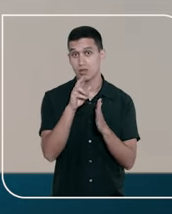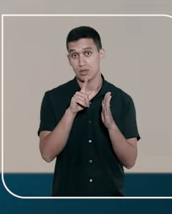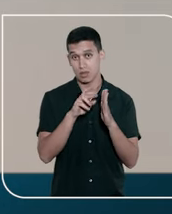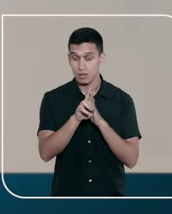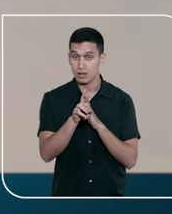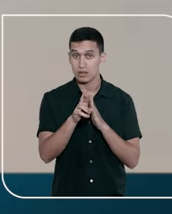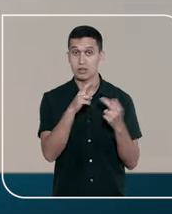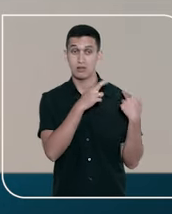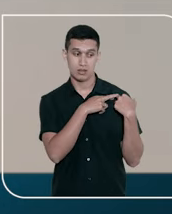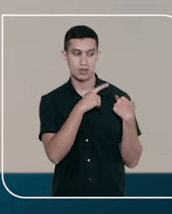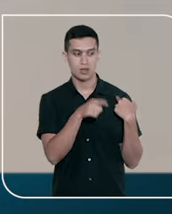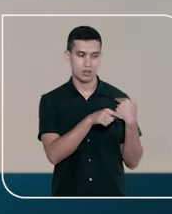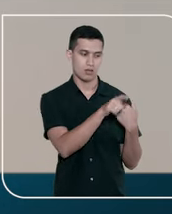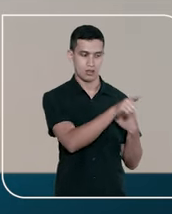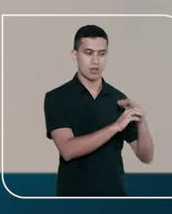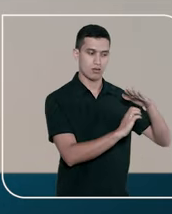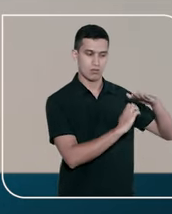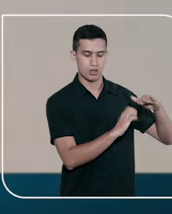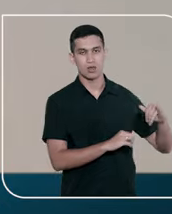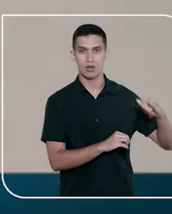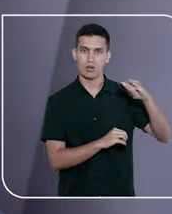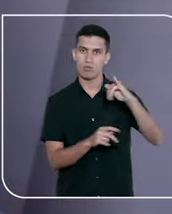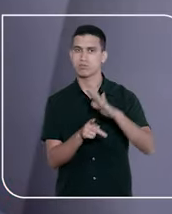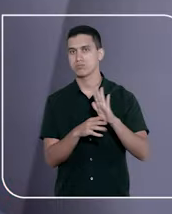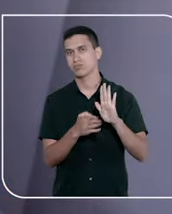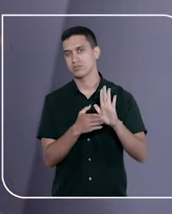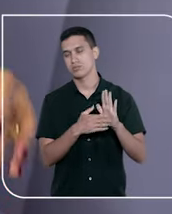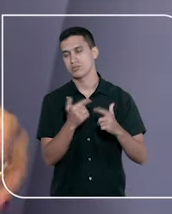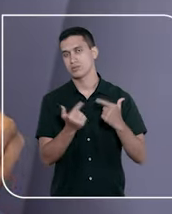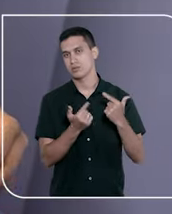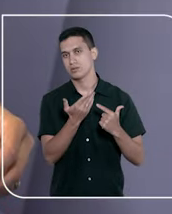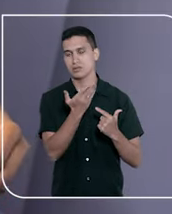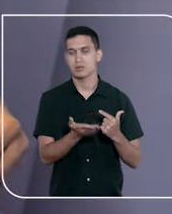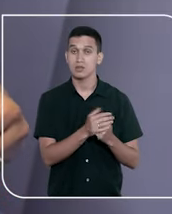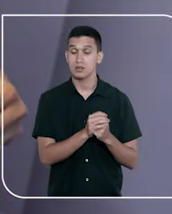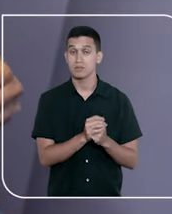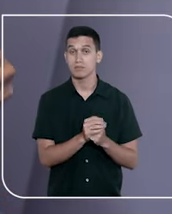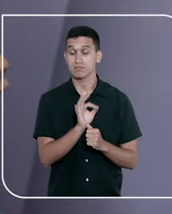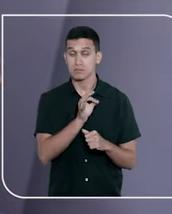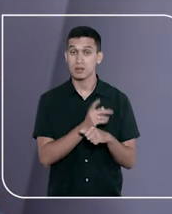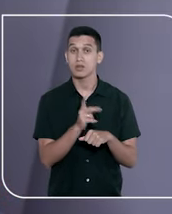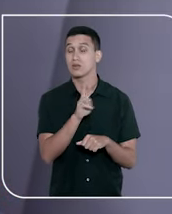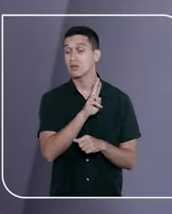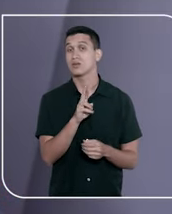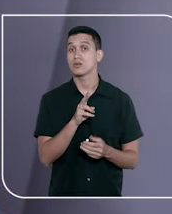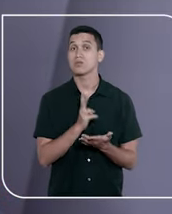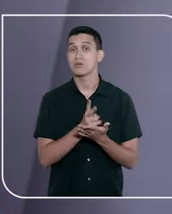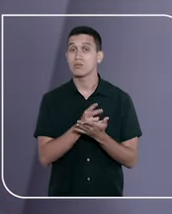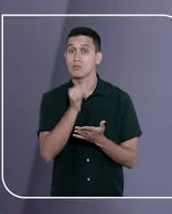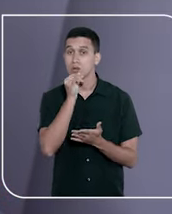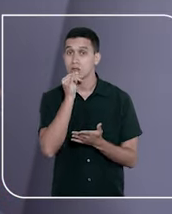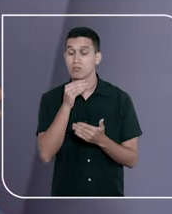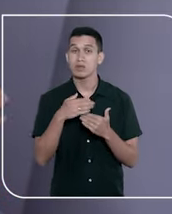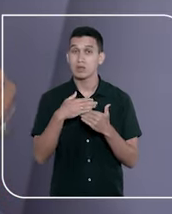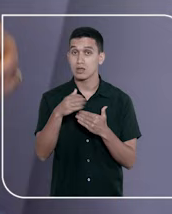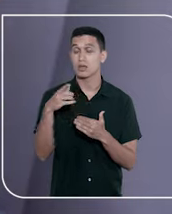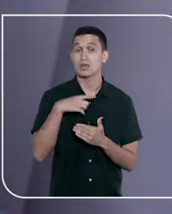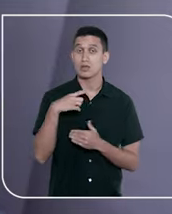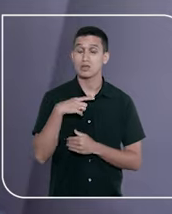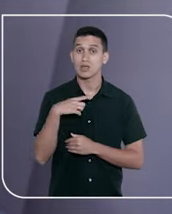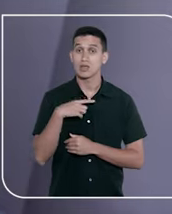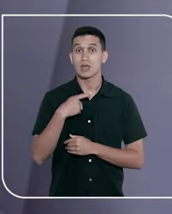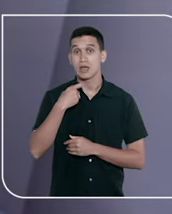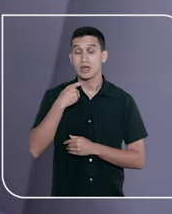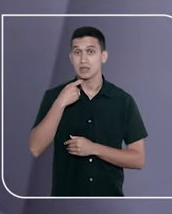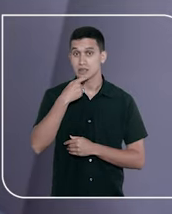seria a companhia aérea como prestadora do serviço específico. Dr. Bruno, e nas épocas de promoção, como a Black Friday em novembro, a